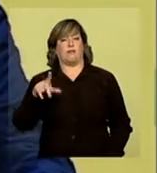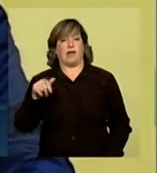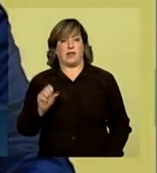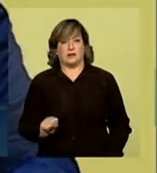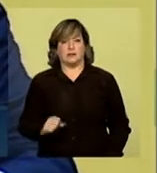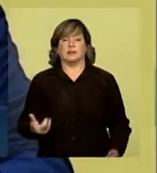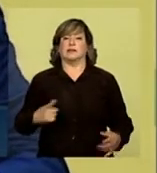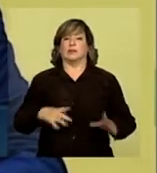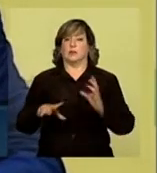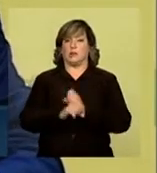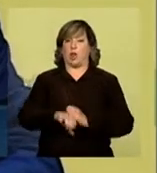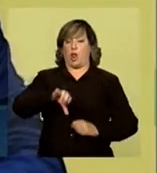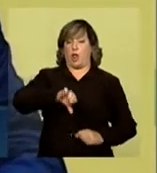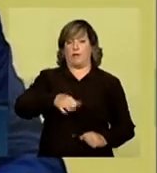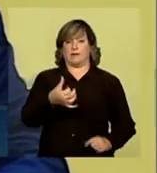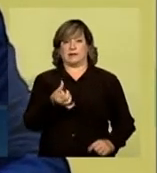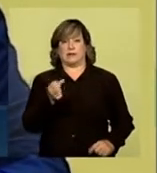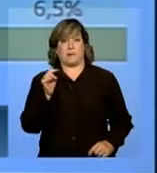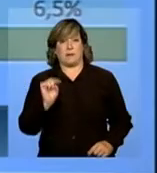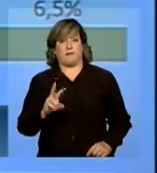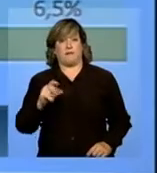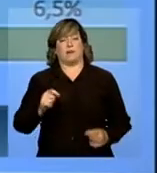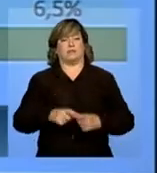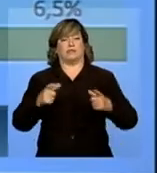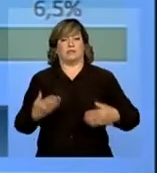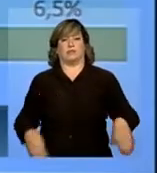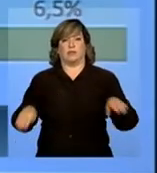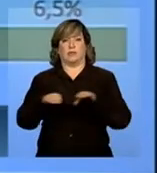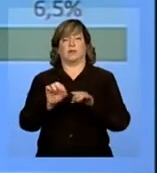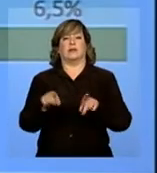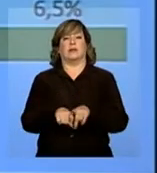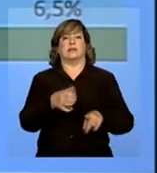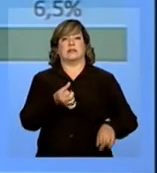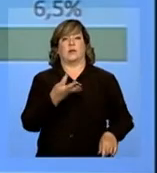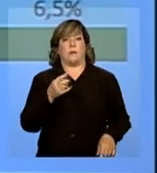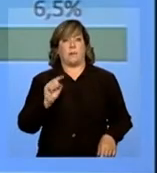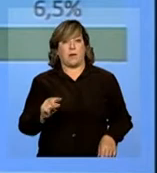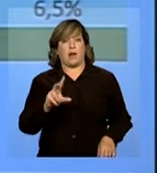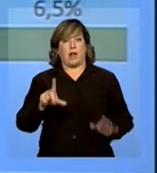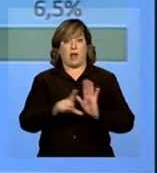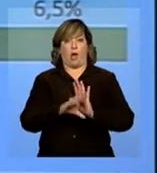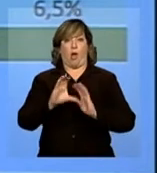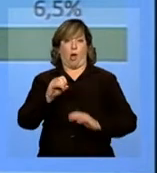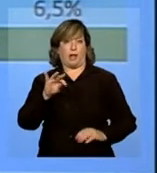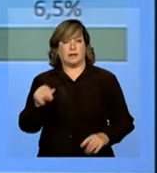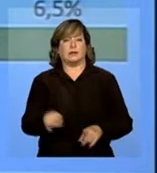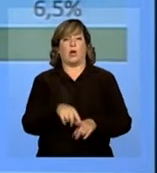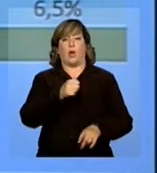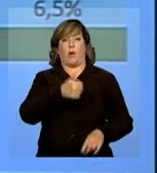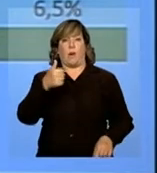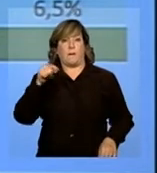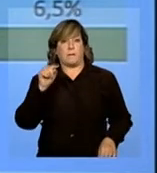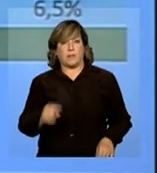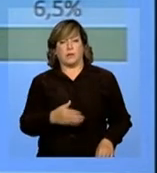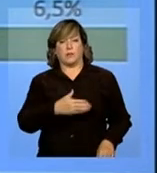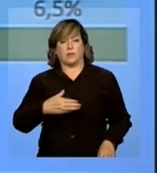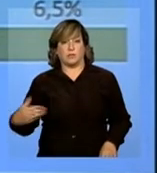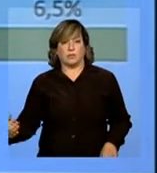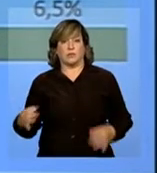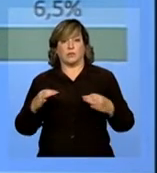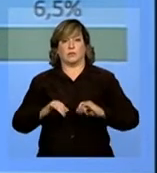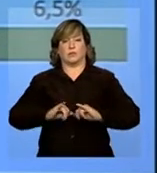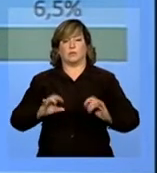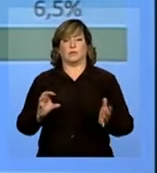repetindo 96 mil vagas Ampla concorrência 64.000 lei de cotas 11 mil ações afirmativas